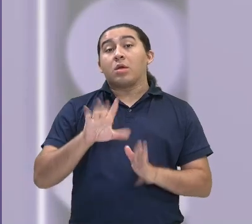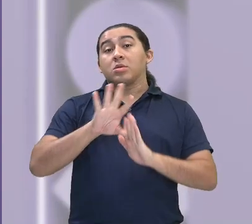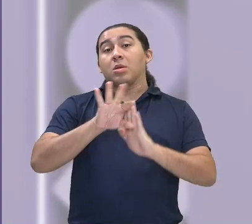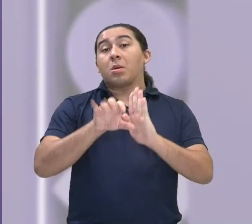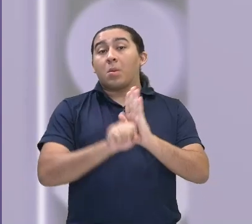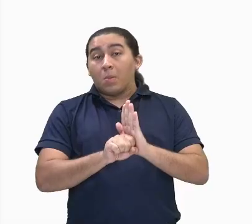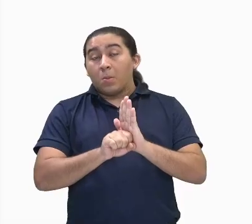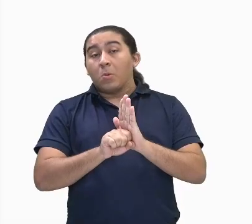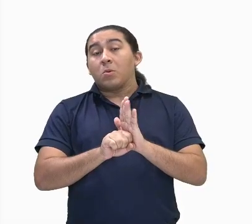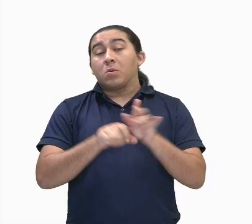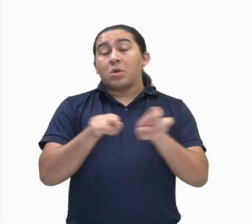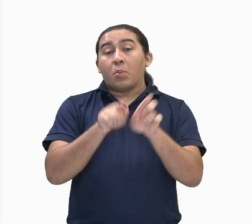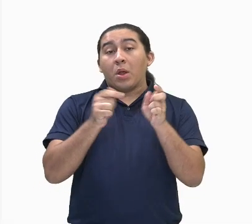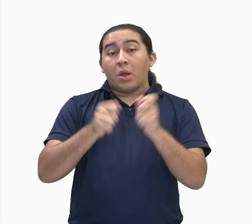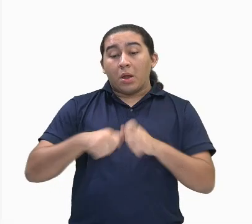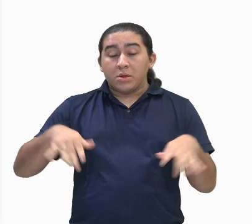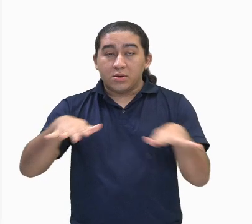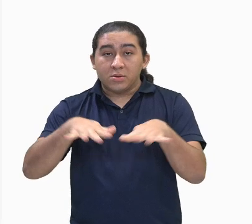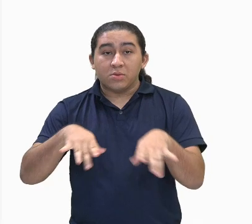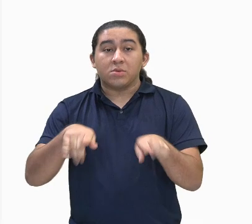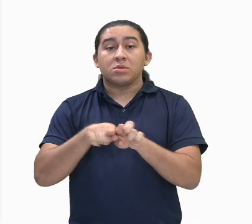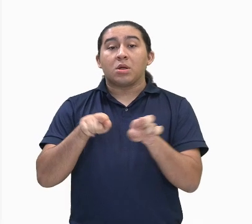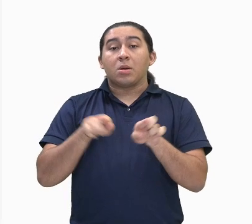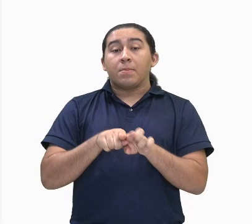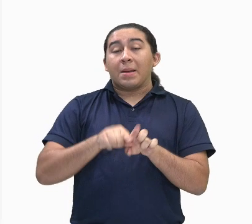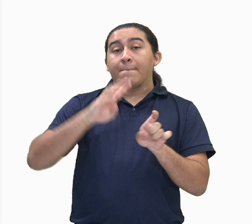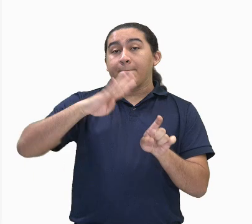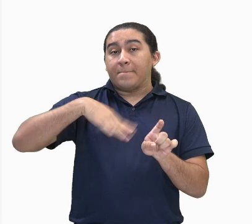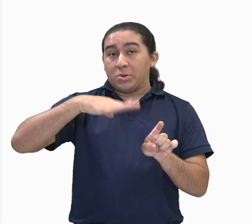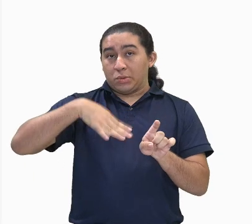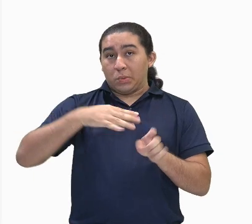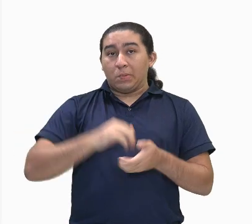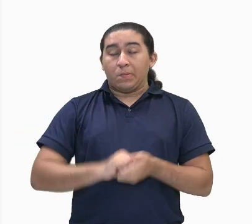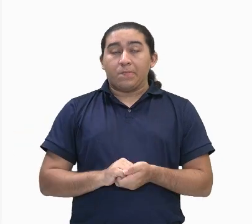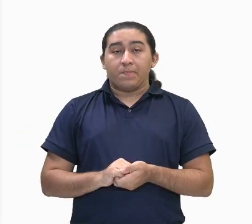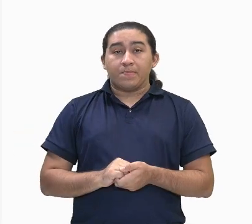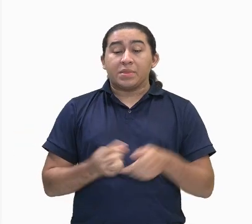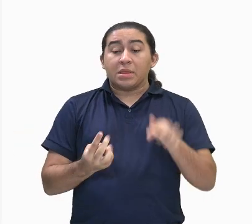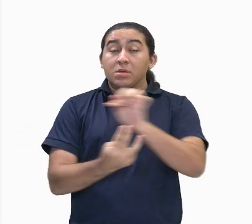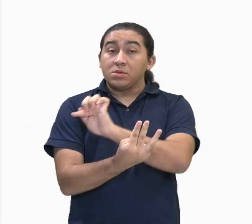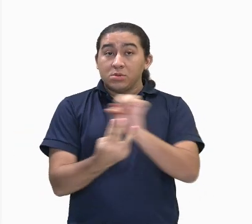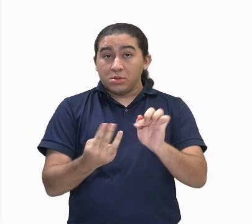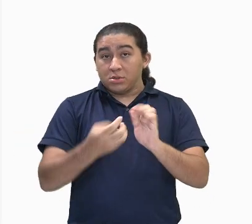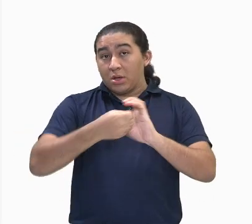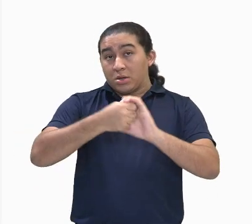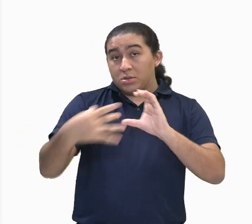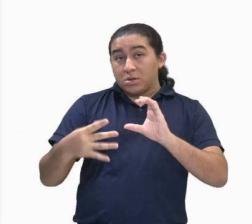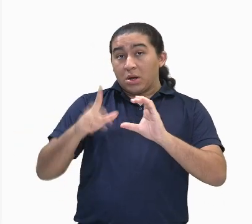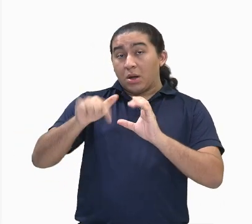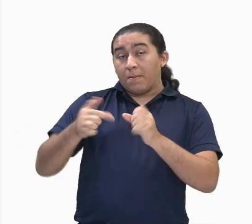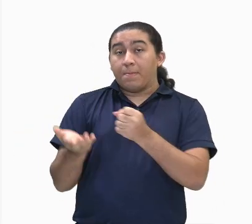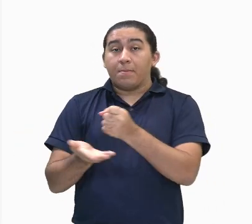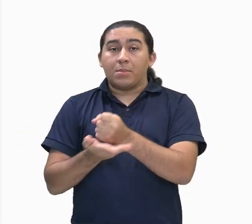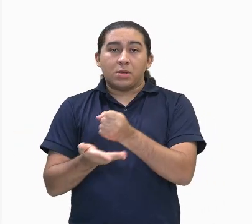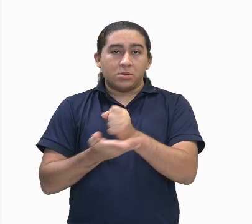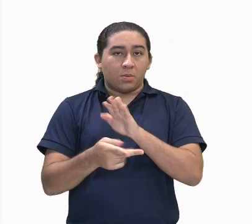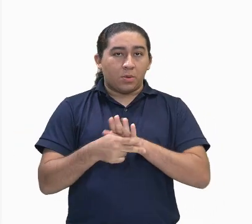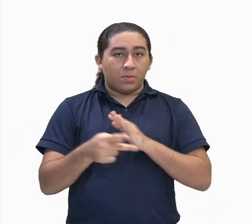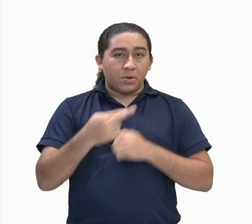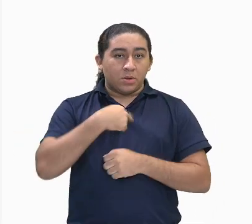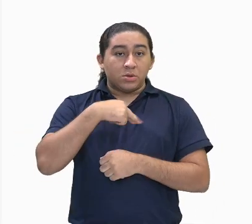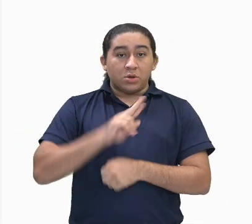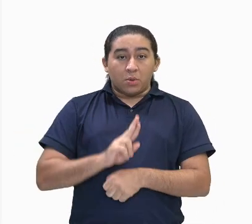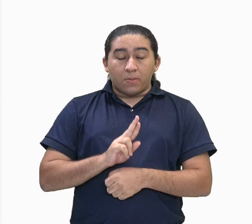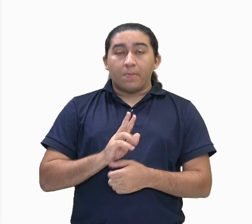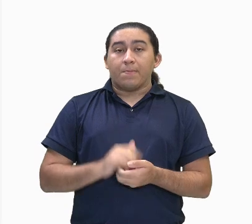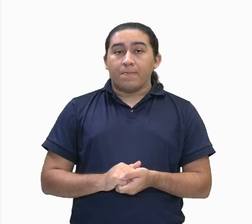dos ritos e dos mitos. Esses importantes elementos que estão na essência da religião. Apesar